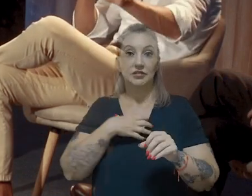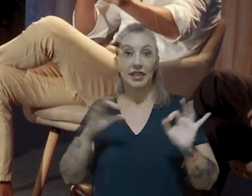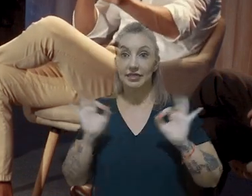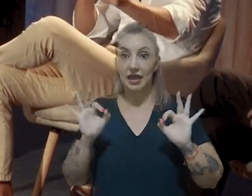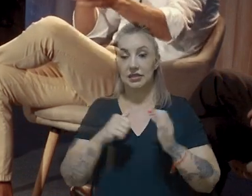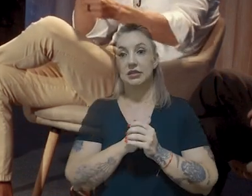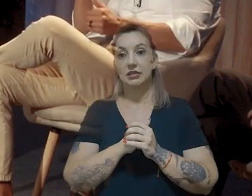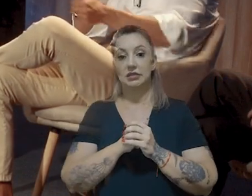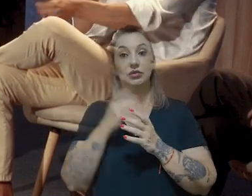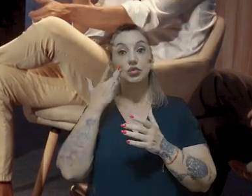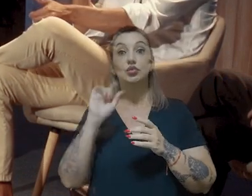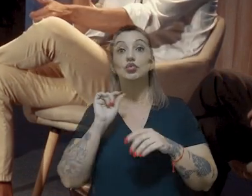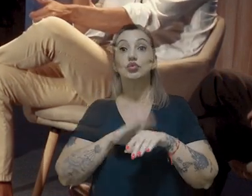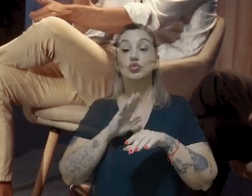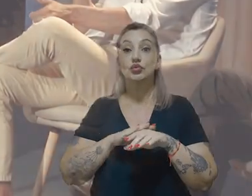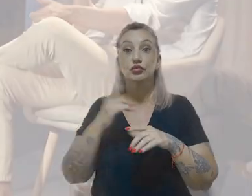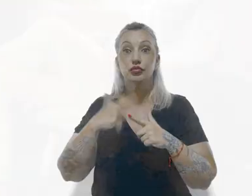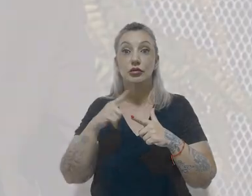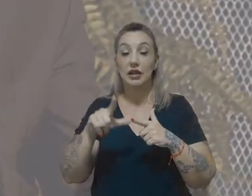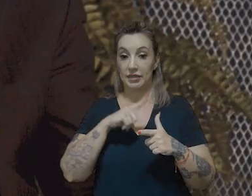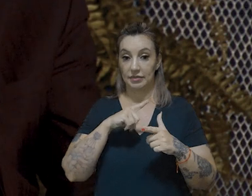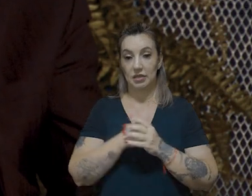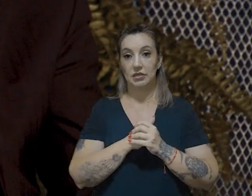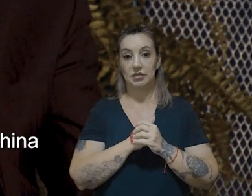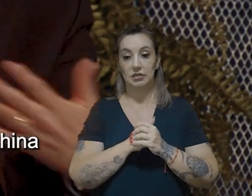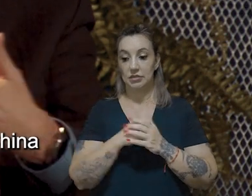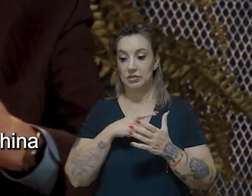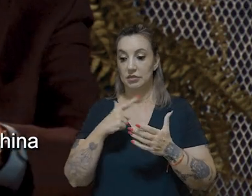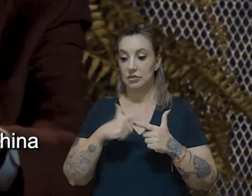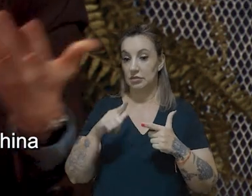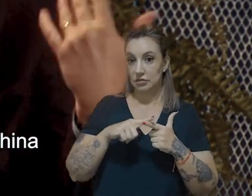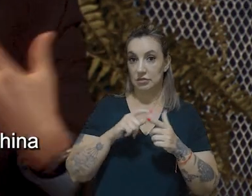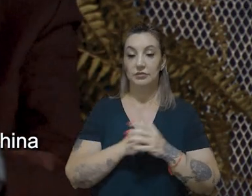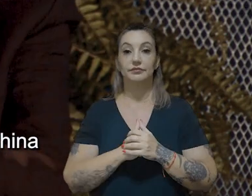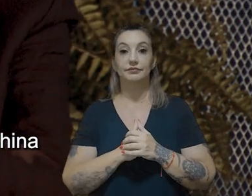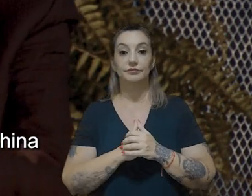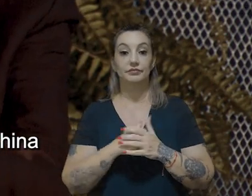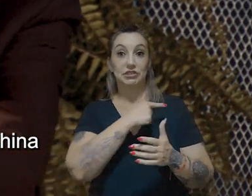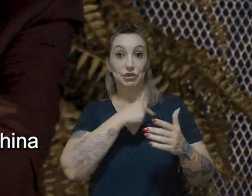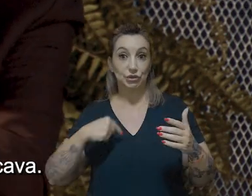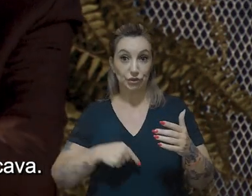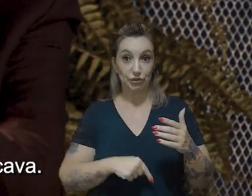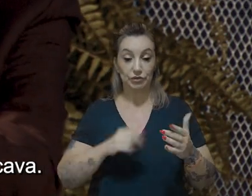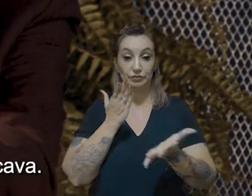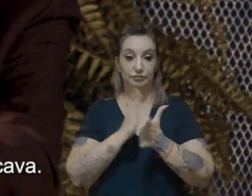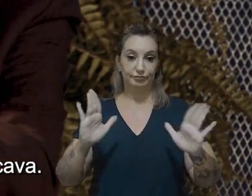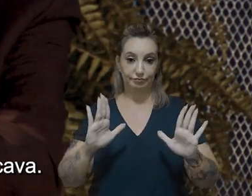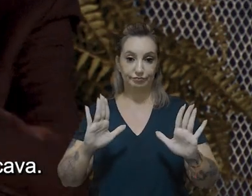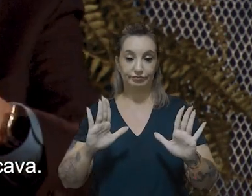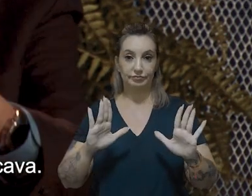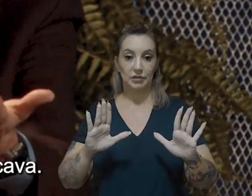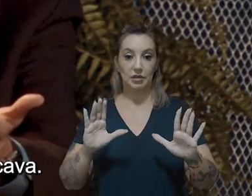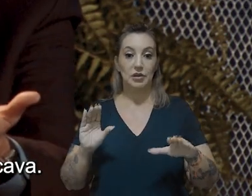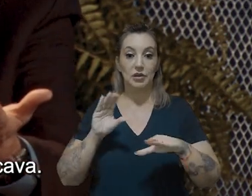nenhuma você não sabe o que fazer quando vem o problema então tem fator mas também tem o a foto da China parar de produzir quer dizer a China parou